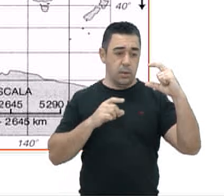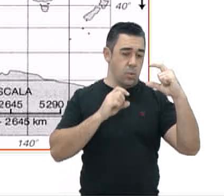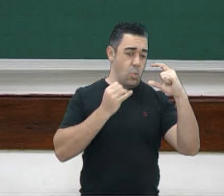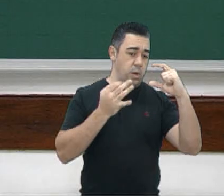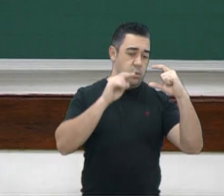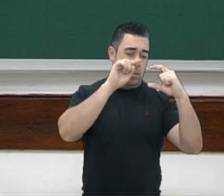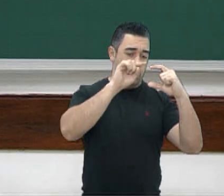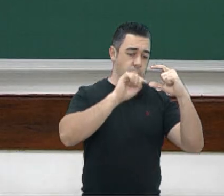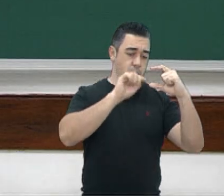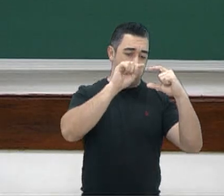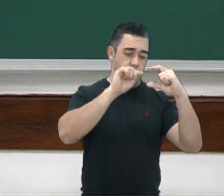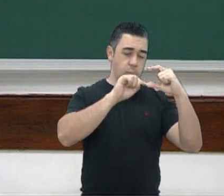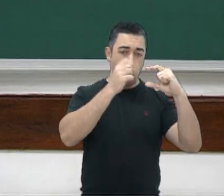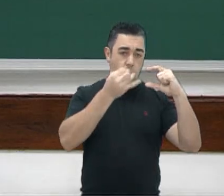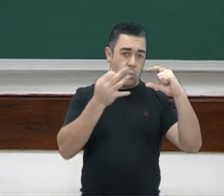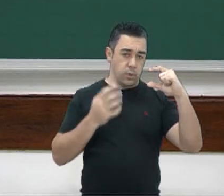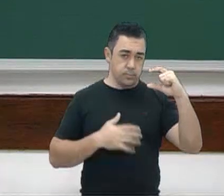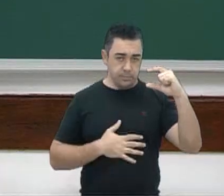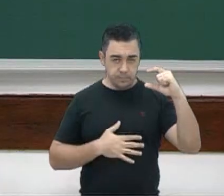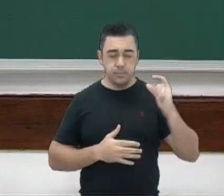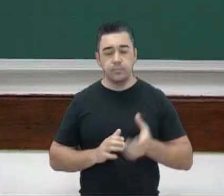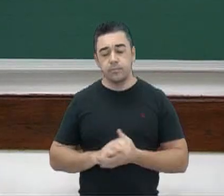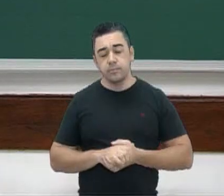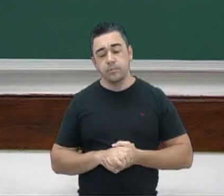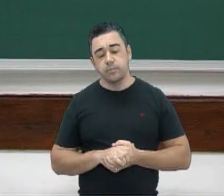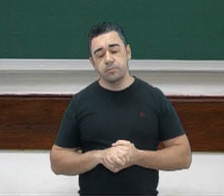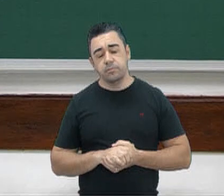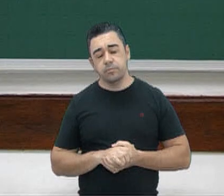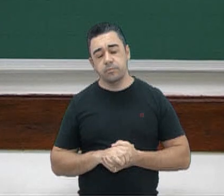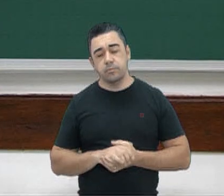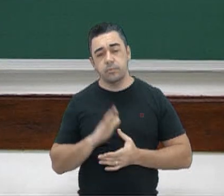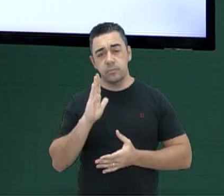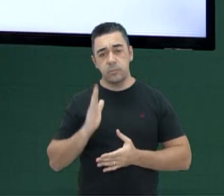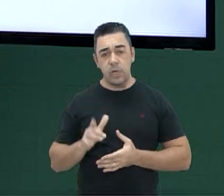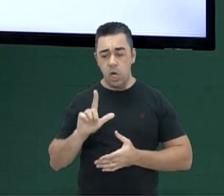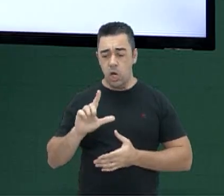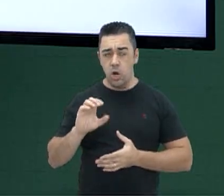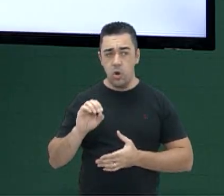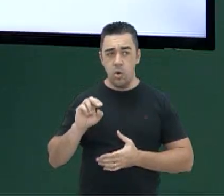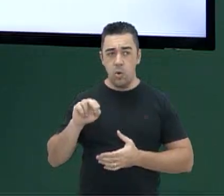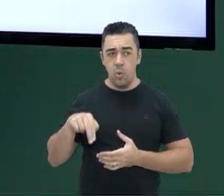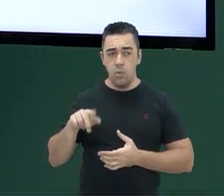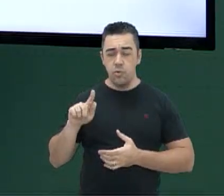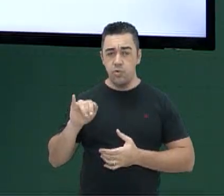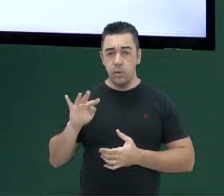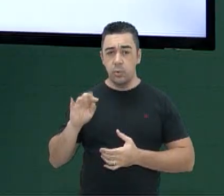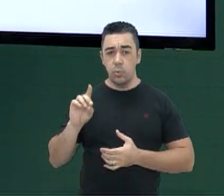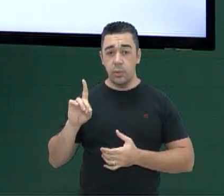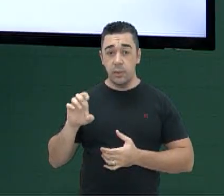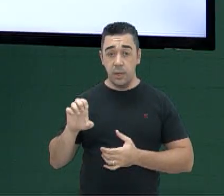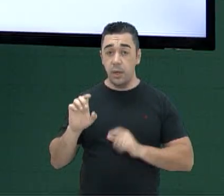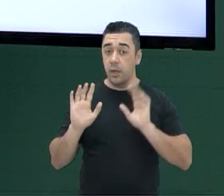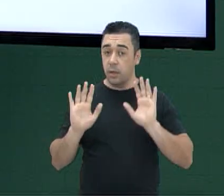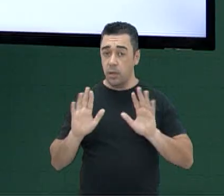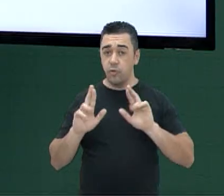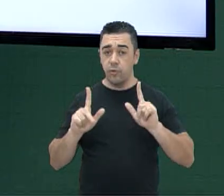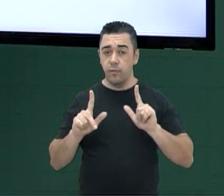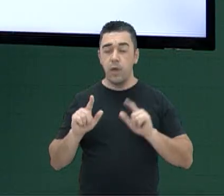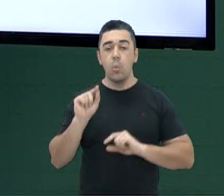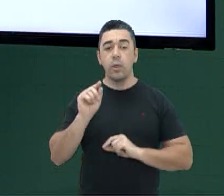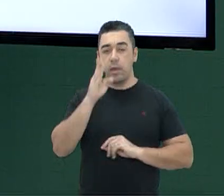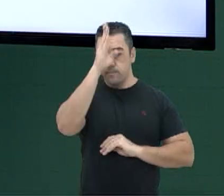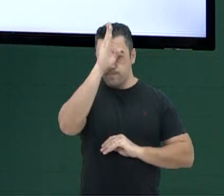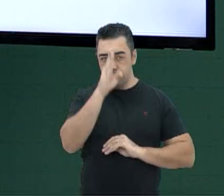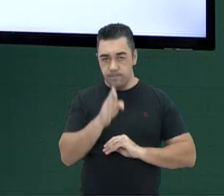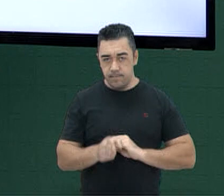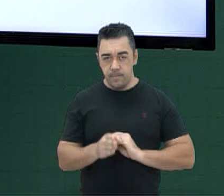entre o ponto A e a linha do Equador. Agora, quando falamos de longitude, nós estamos falando da distância entre o meridiano de